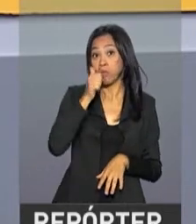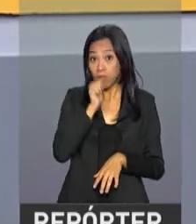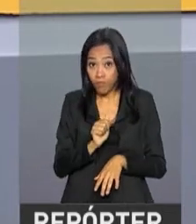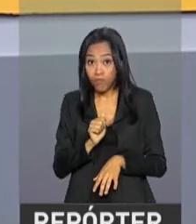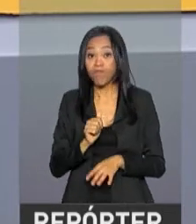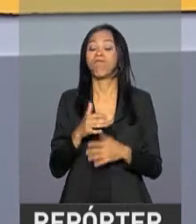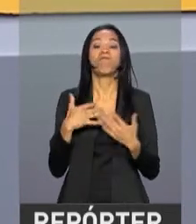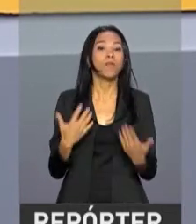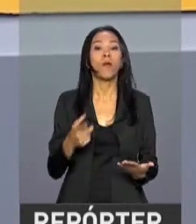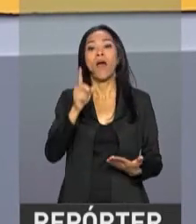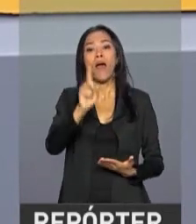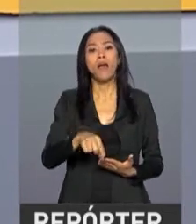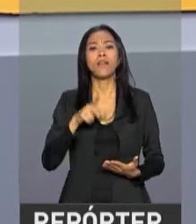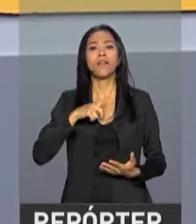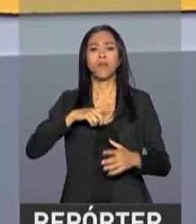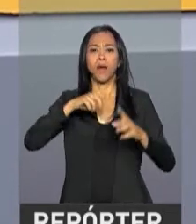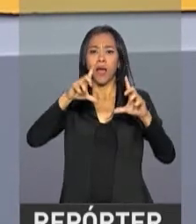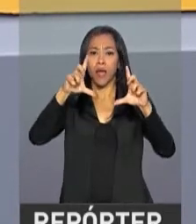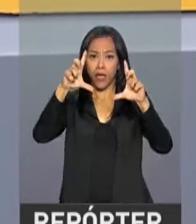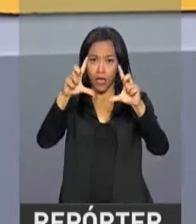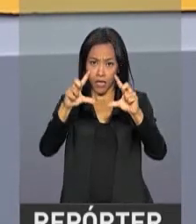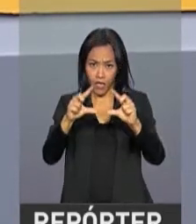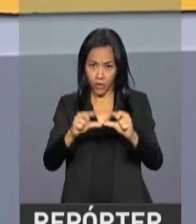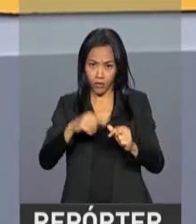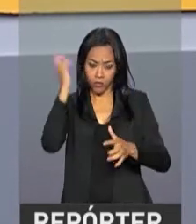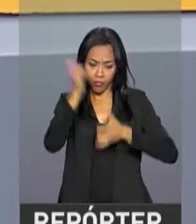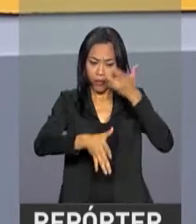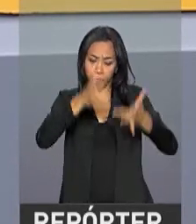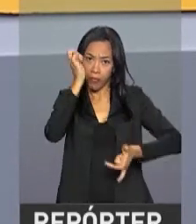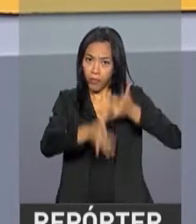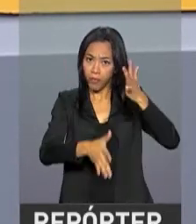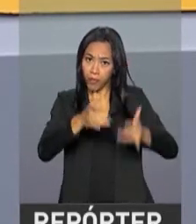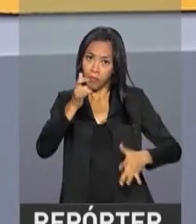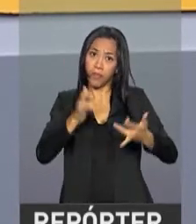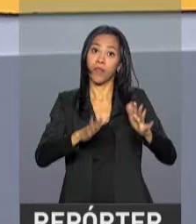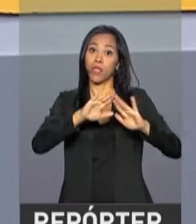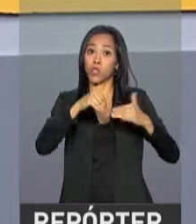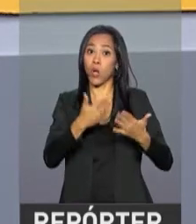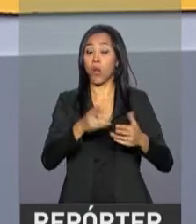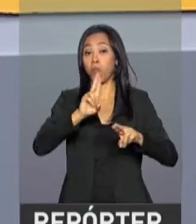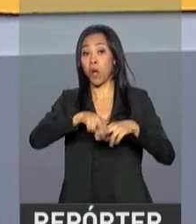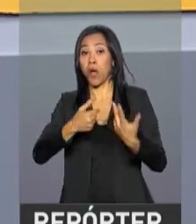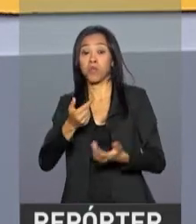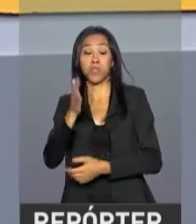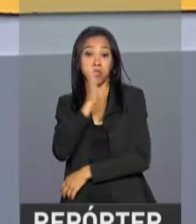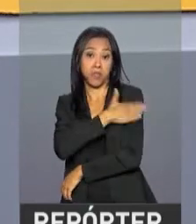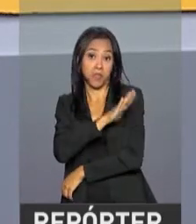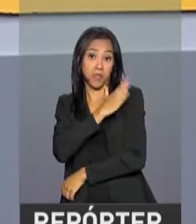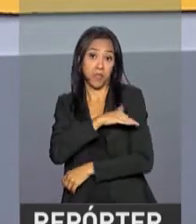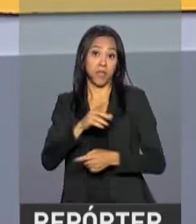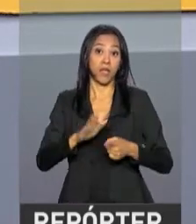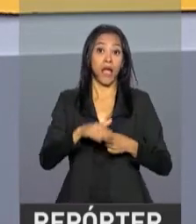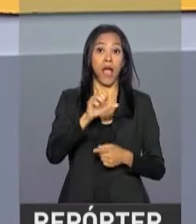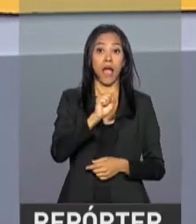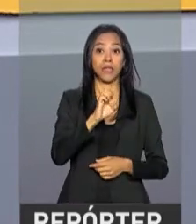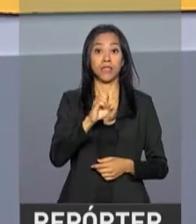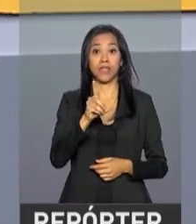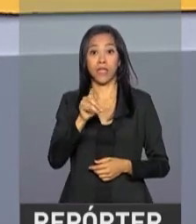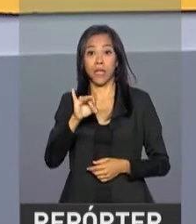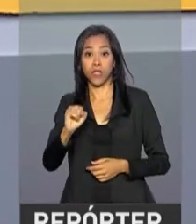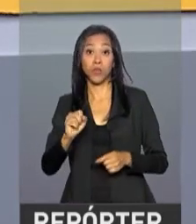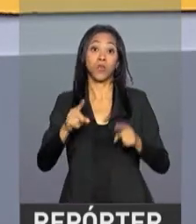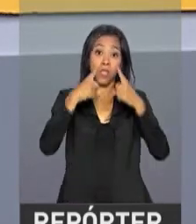idéia é que haja redução na inovação na evasão escolar decorrente dos casos de discriminação assédio e violência nas